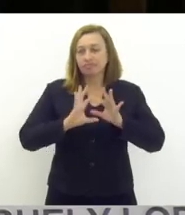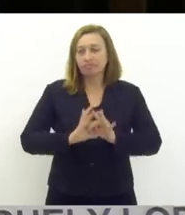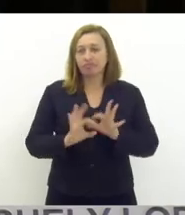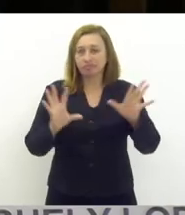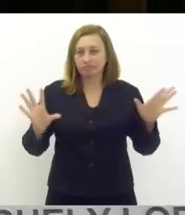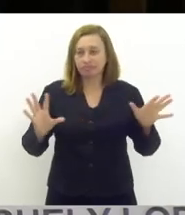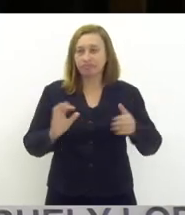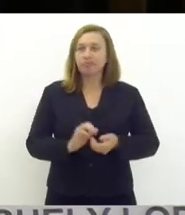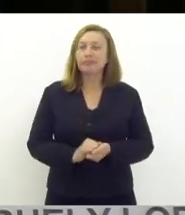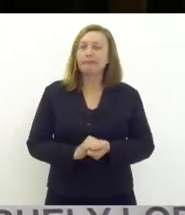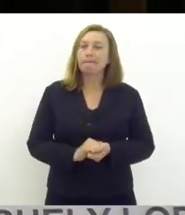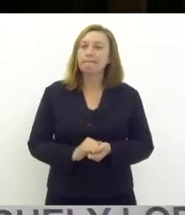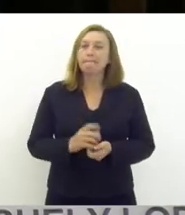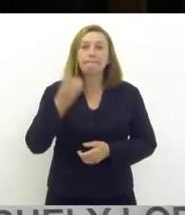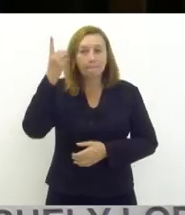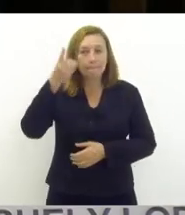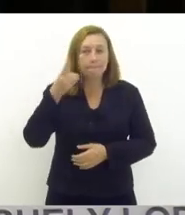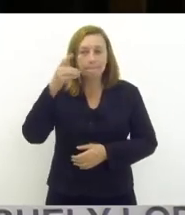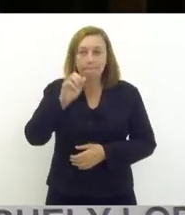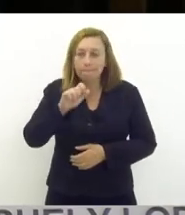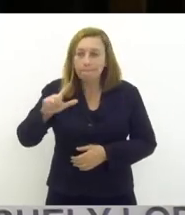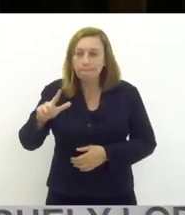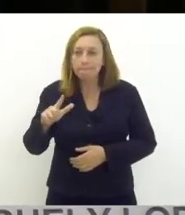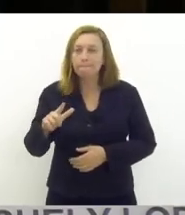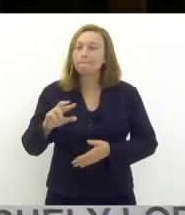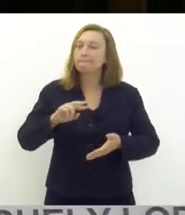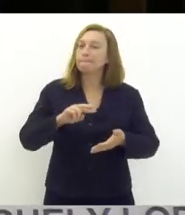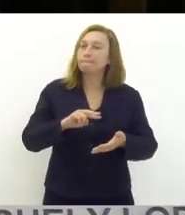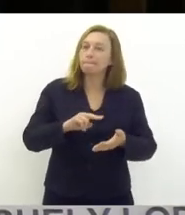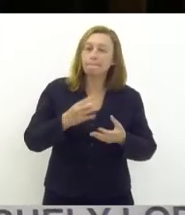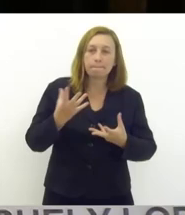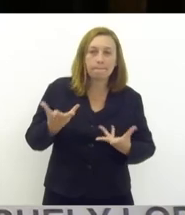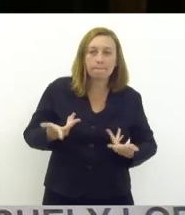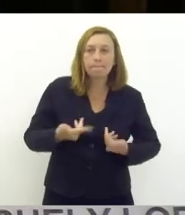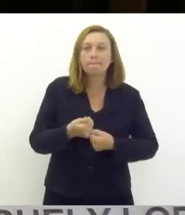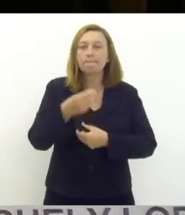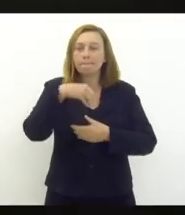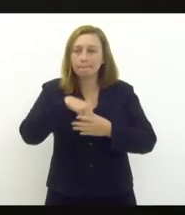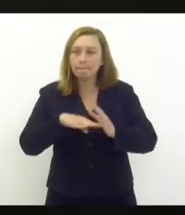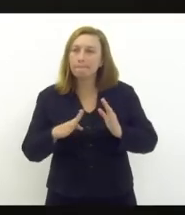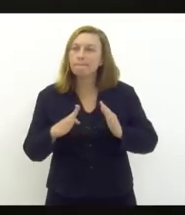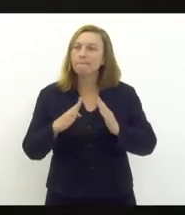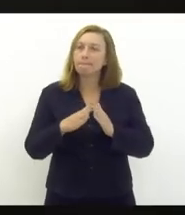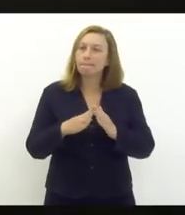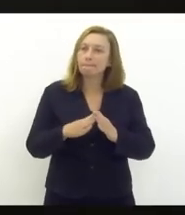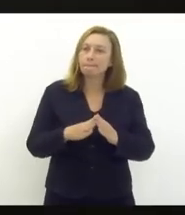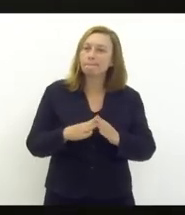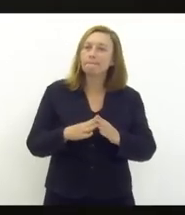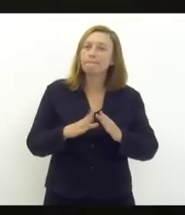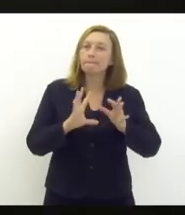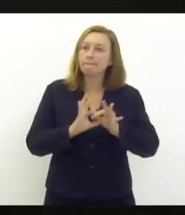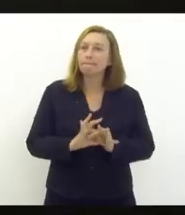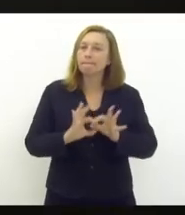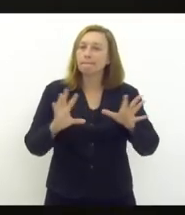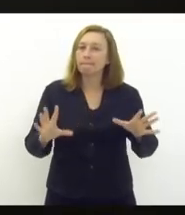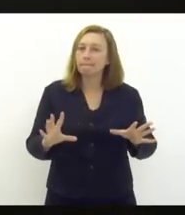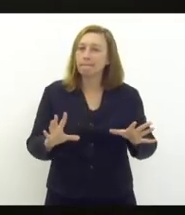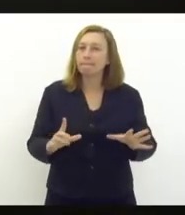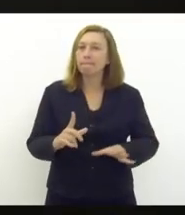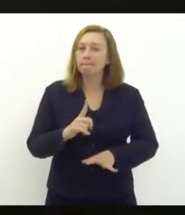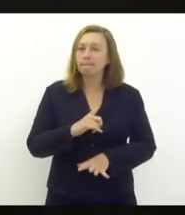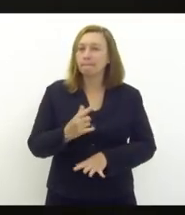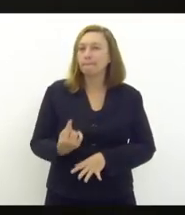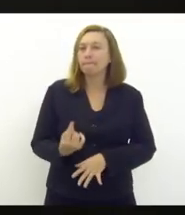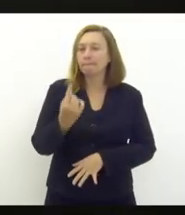democracia Deputado Daniel é muito significativo dentro desta casa onde impera a democracia termos uma